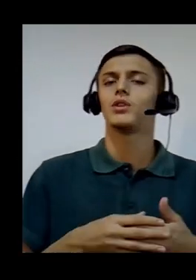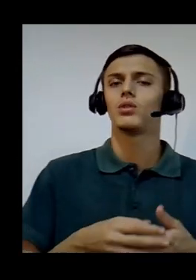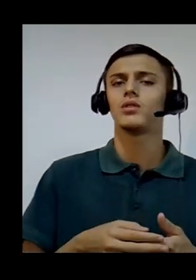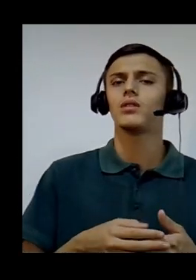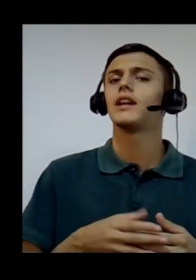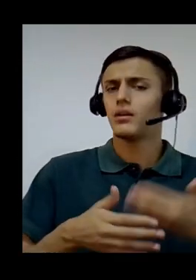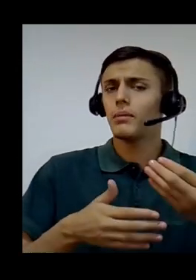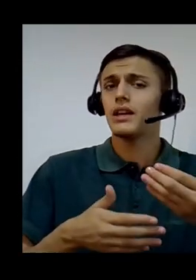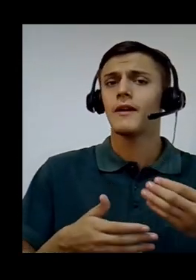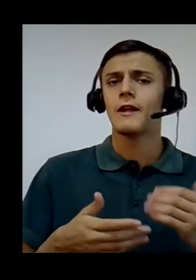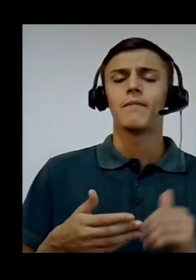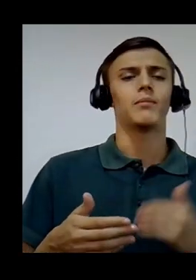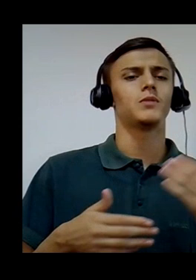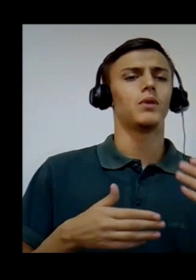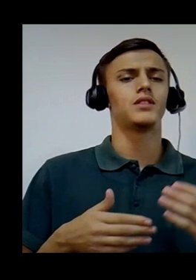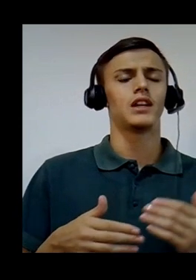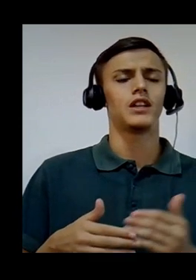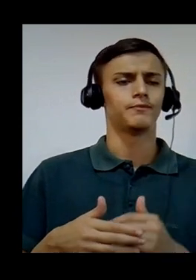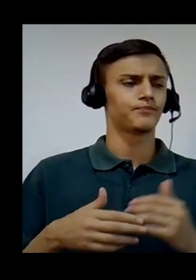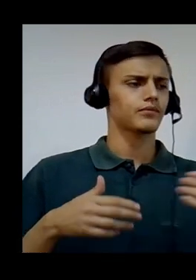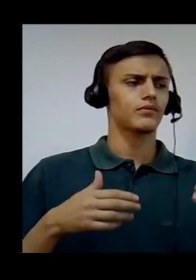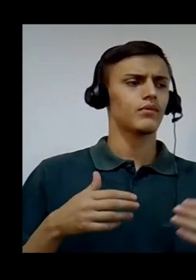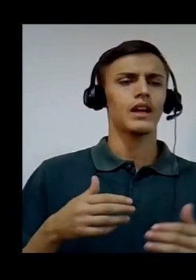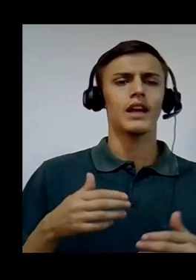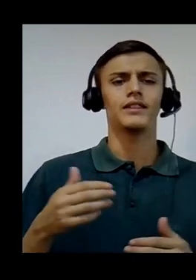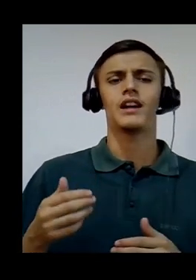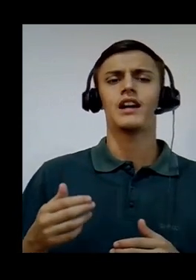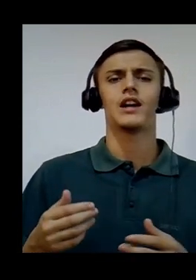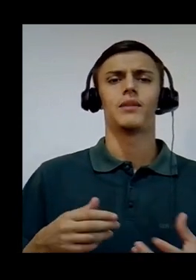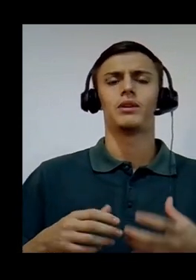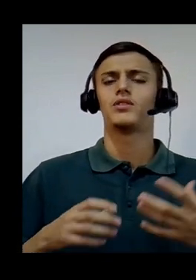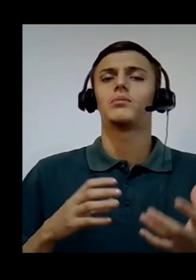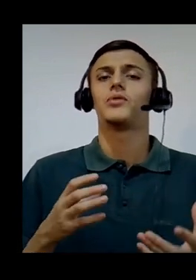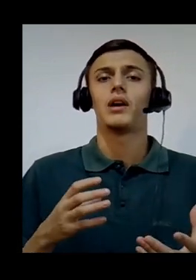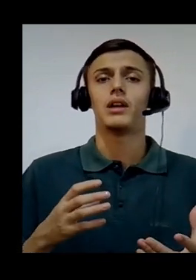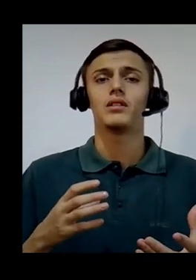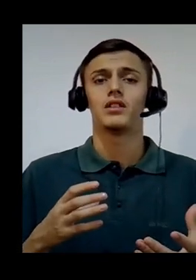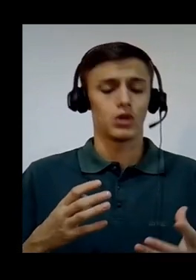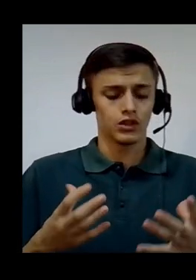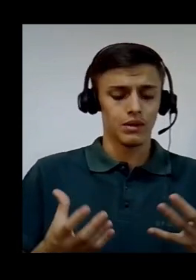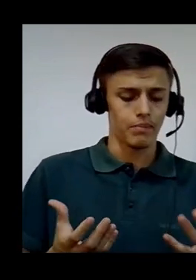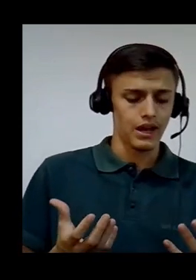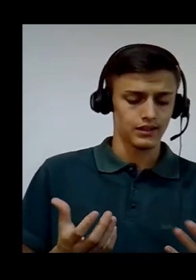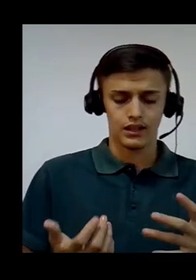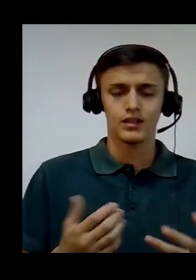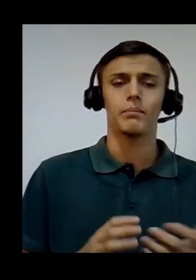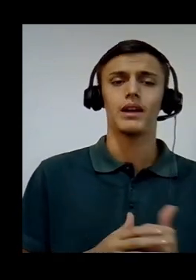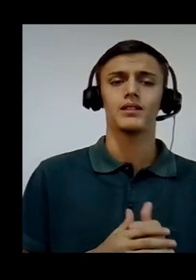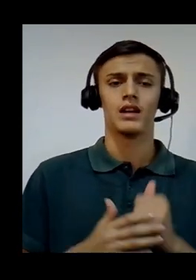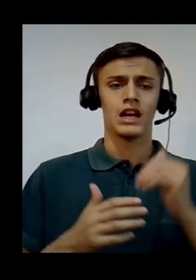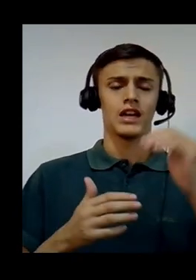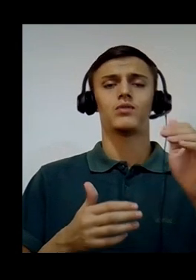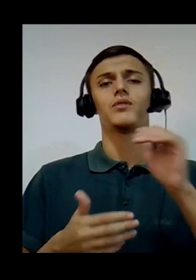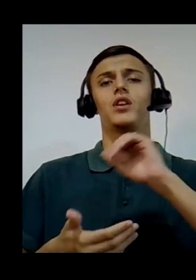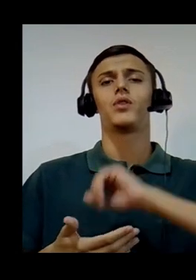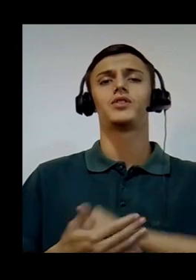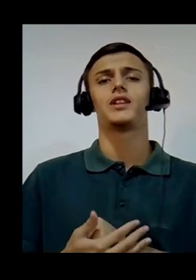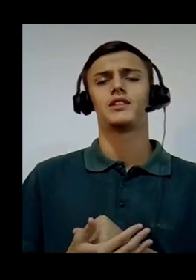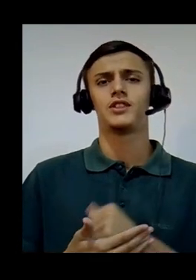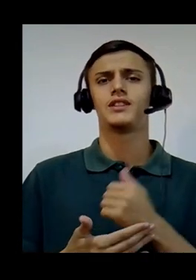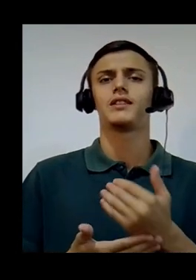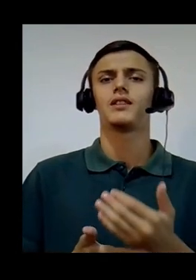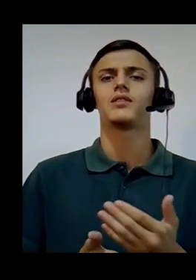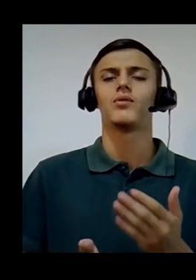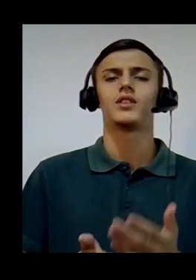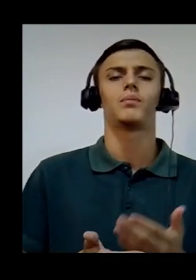atrela muito isso a mexer o celular, também é, né, mas pode ser ali, tá manuseando uma ferramenta, olhando uma peça, analisando a peça, isso vai virar um